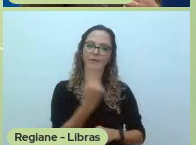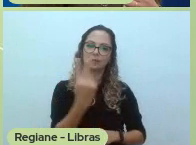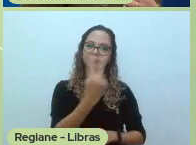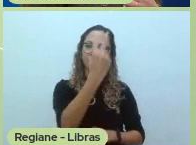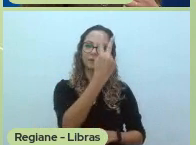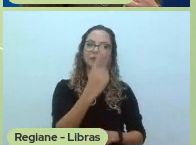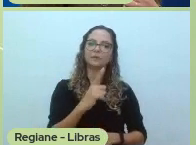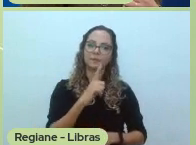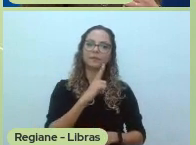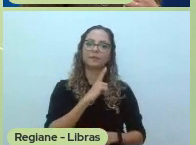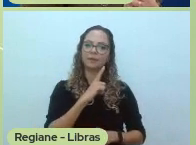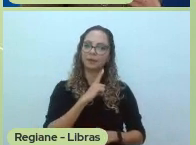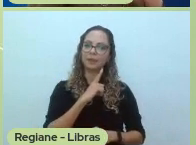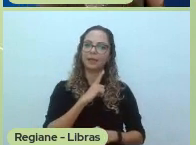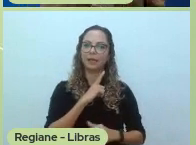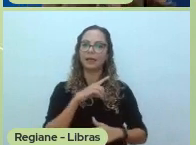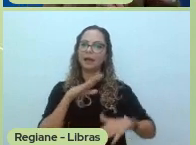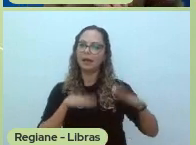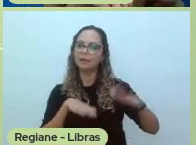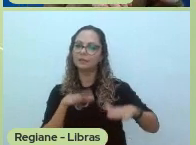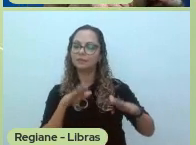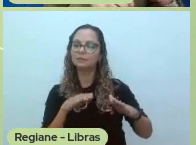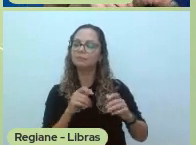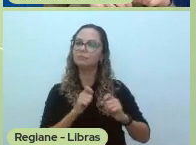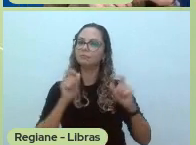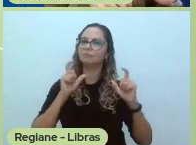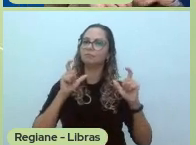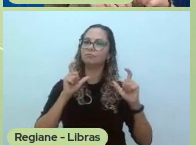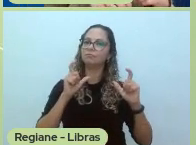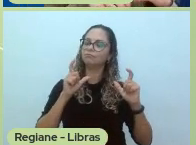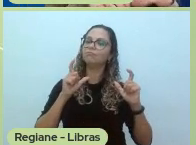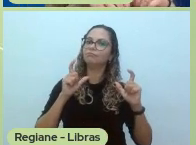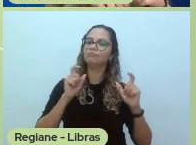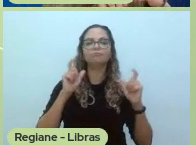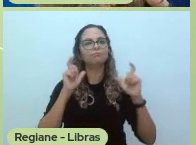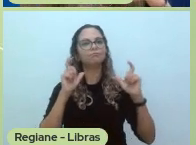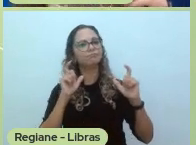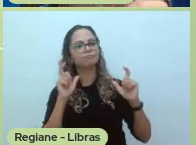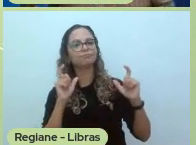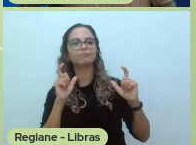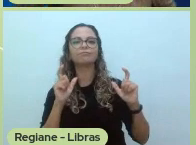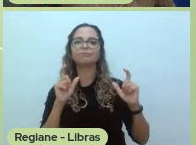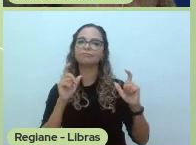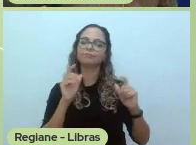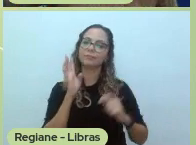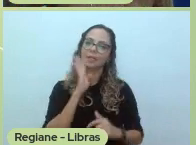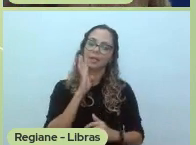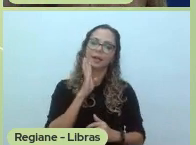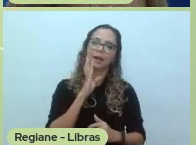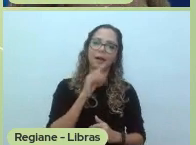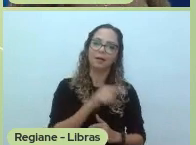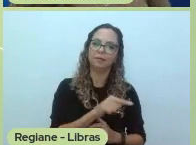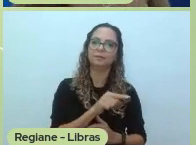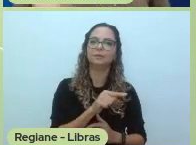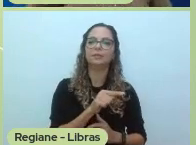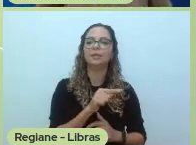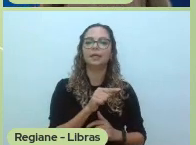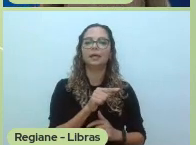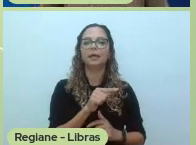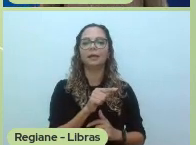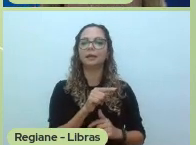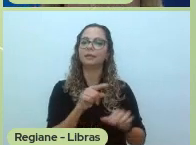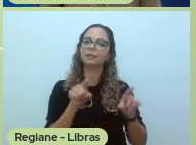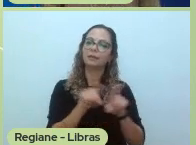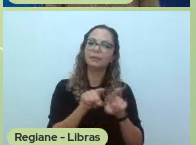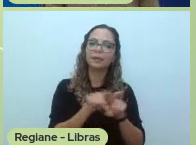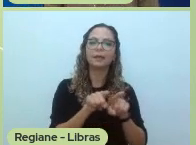reporta um pouco de surpresa, o que é legal num primeiro momento, né? Mas, ao mesmo tempo,